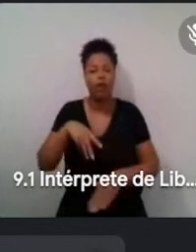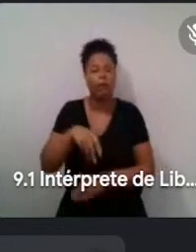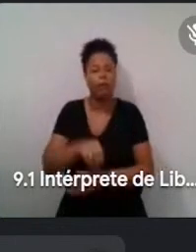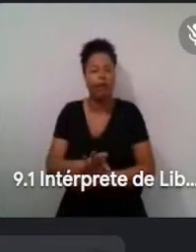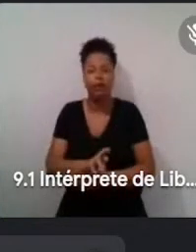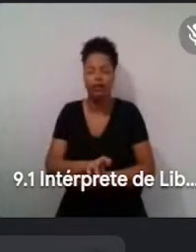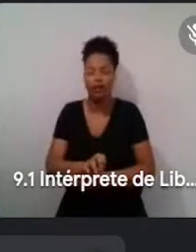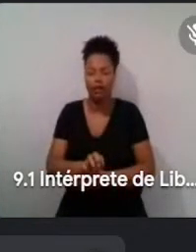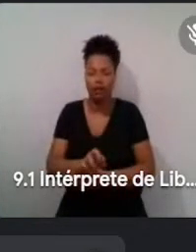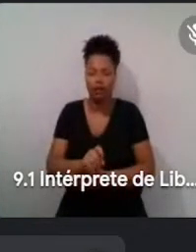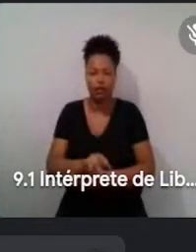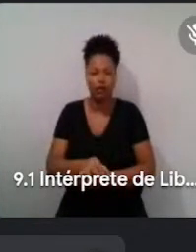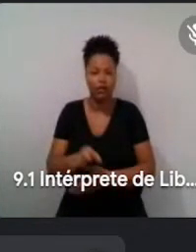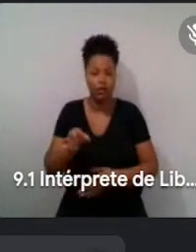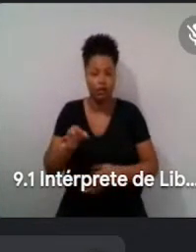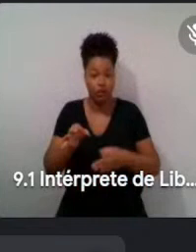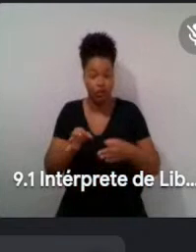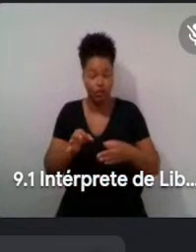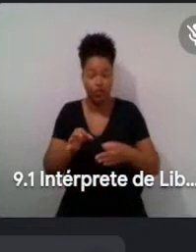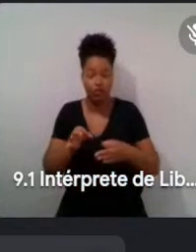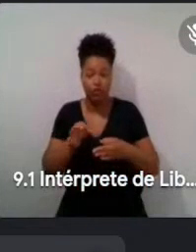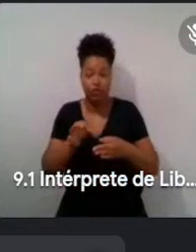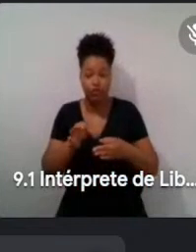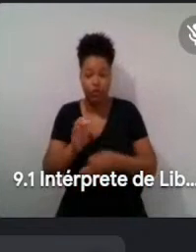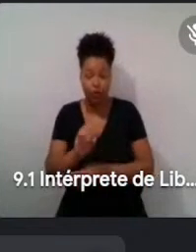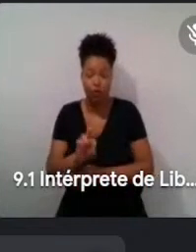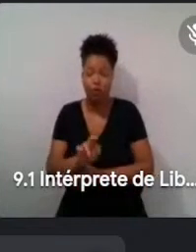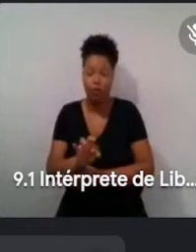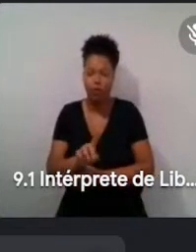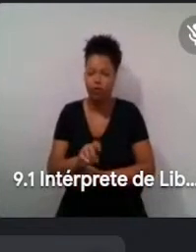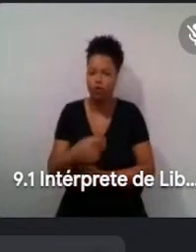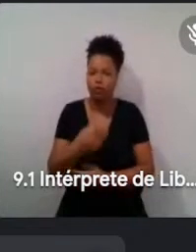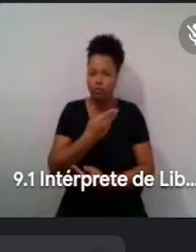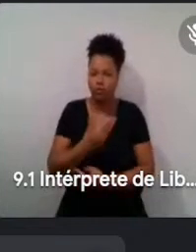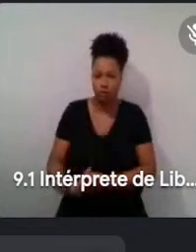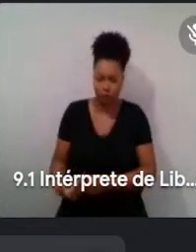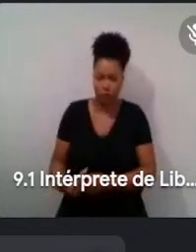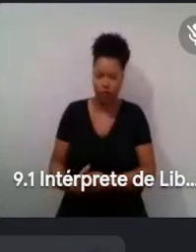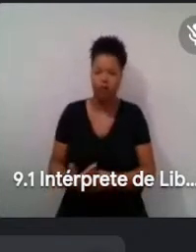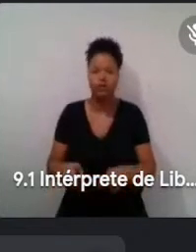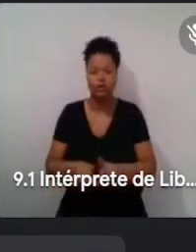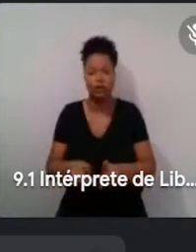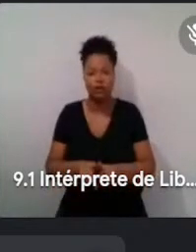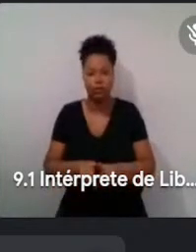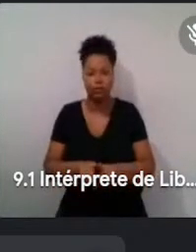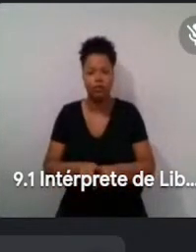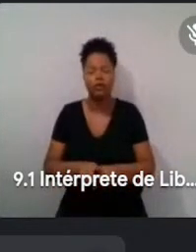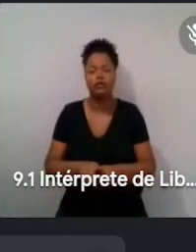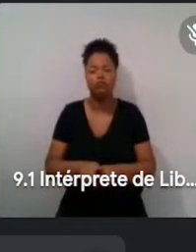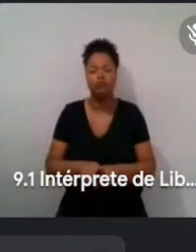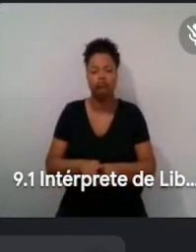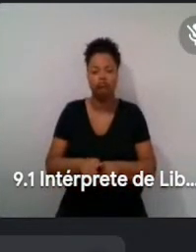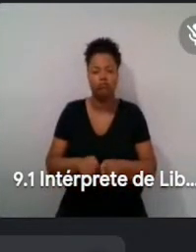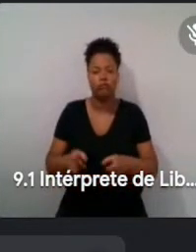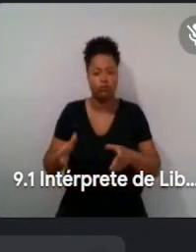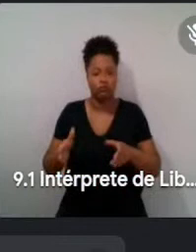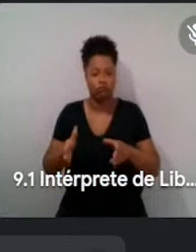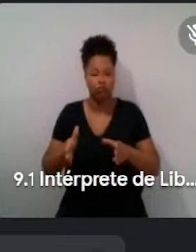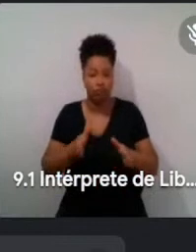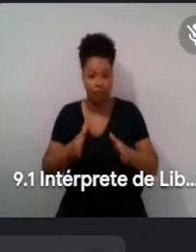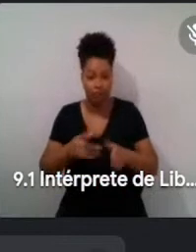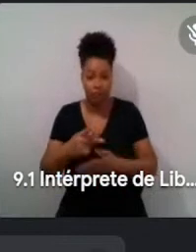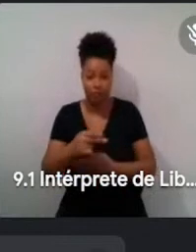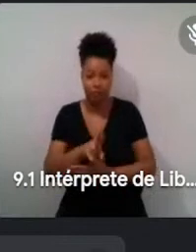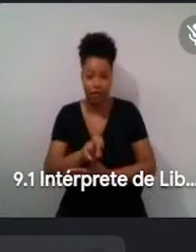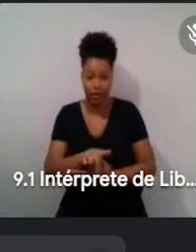todo modo, se ficasse vencido na questão preliminar, eu ainda assim, no meu voto, entendo